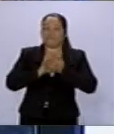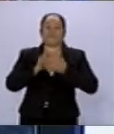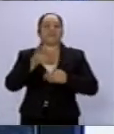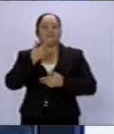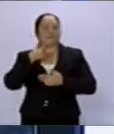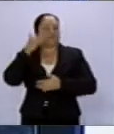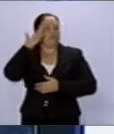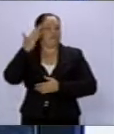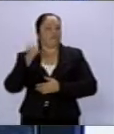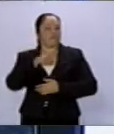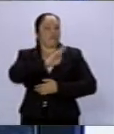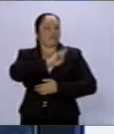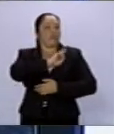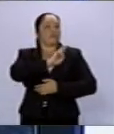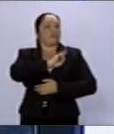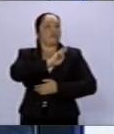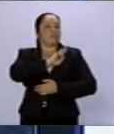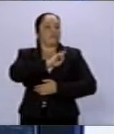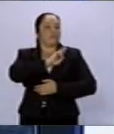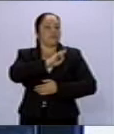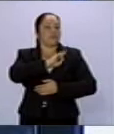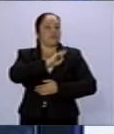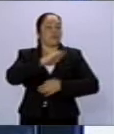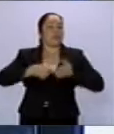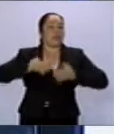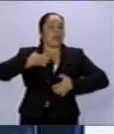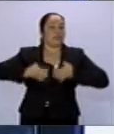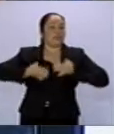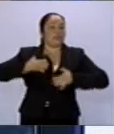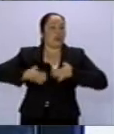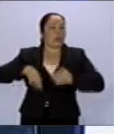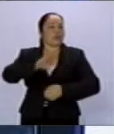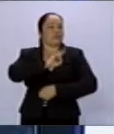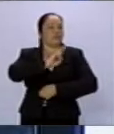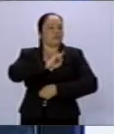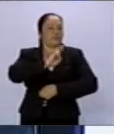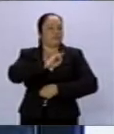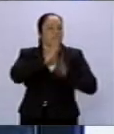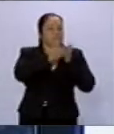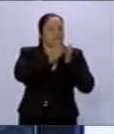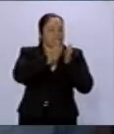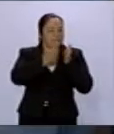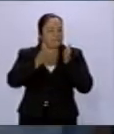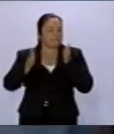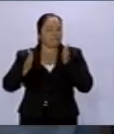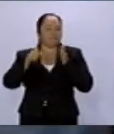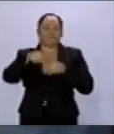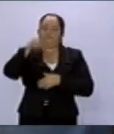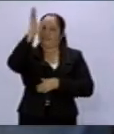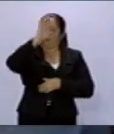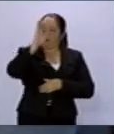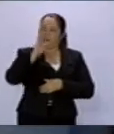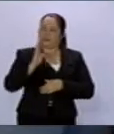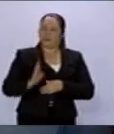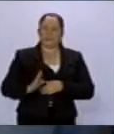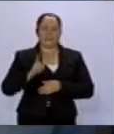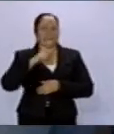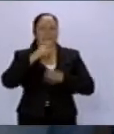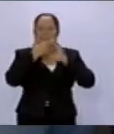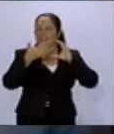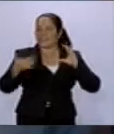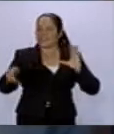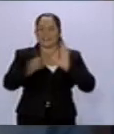responsabilidade sabemos que é um processo difícil estou Encerrando o ministro marco Aurélio e sabemos que um processo difícil o Brasil é um país de condições continentais de